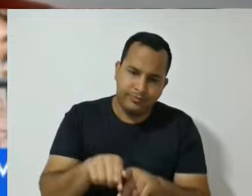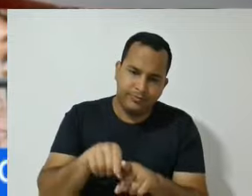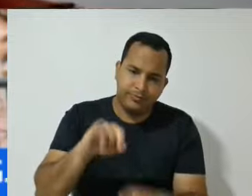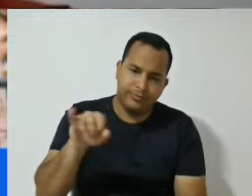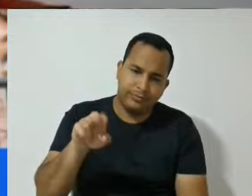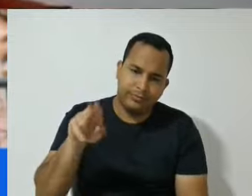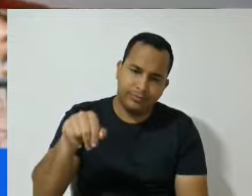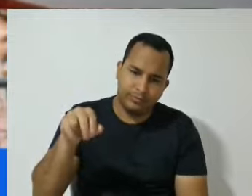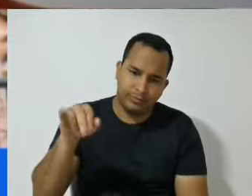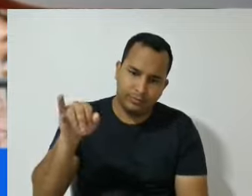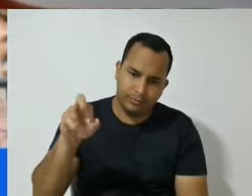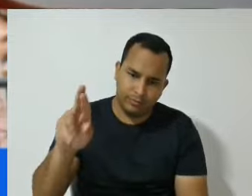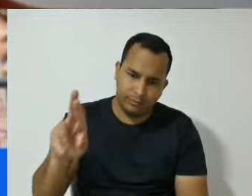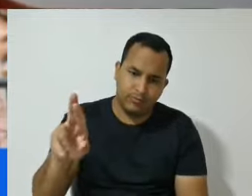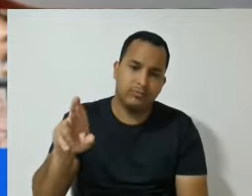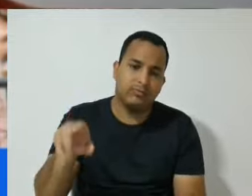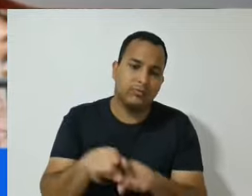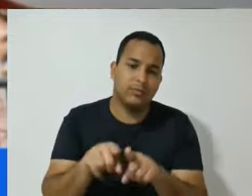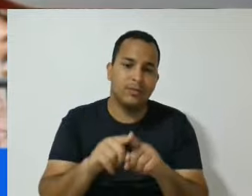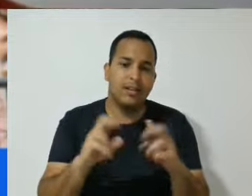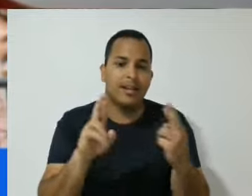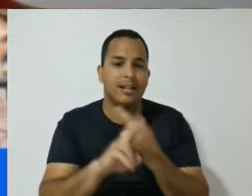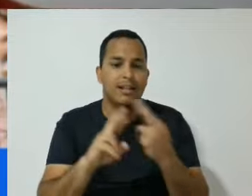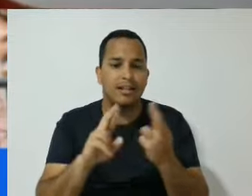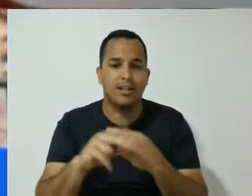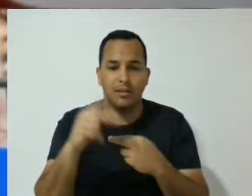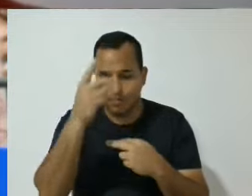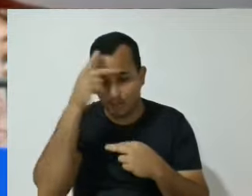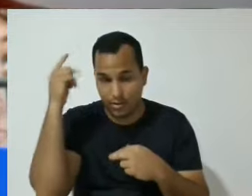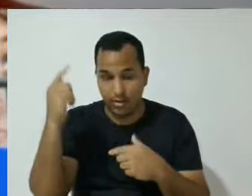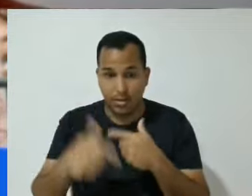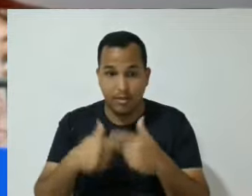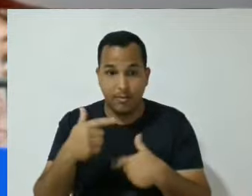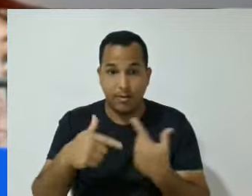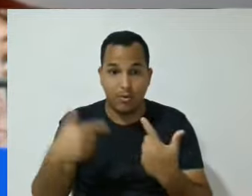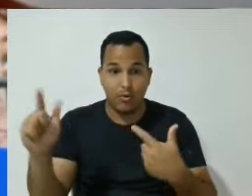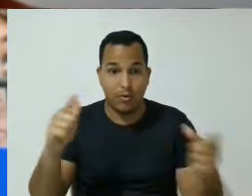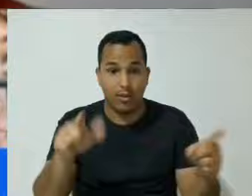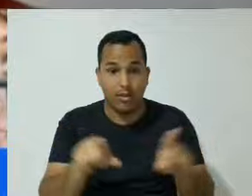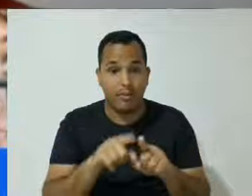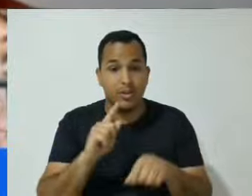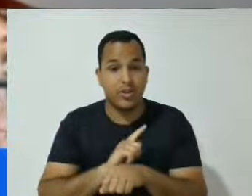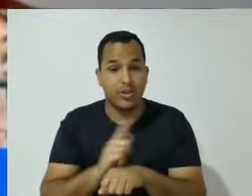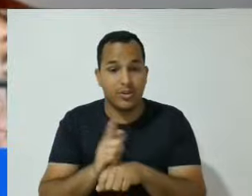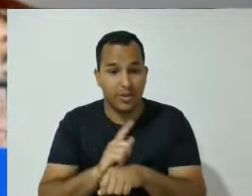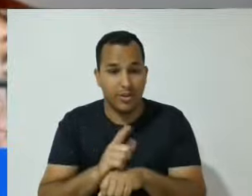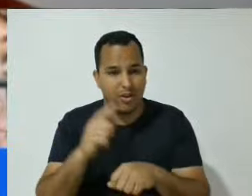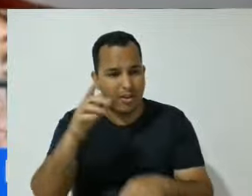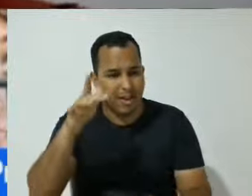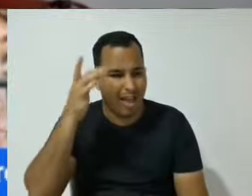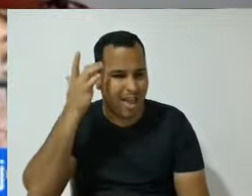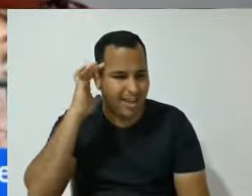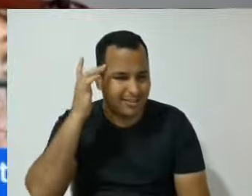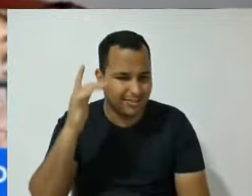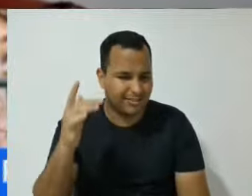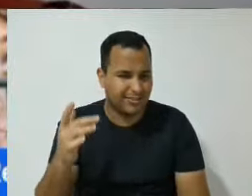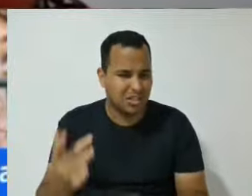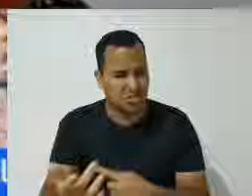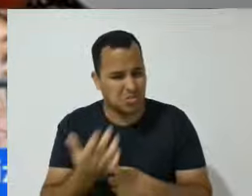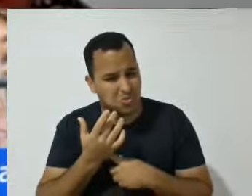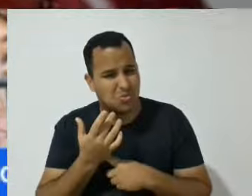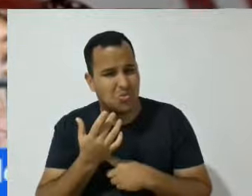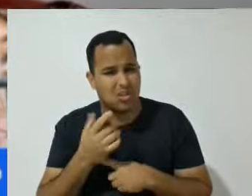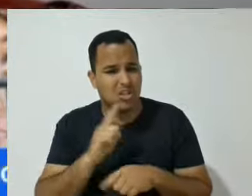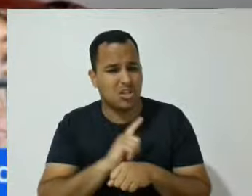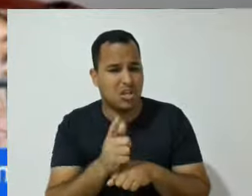relação também com os terceirizados, com a gestão, você acha que influencia assim, na gestão desse espaço?